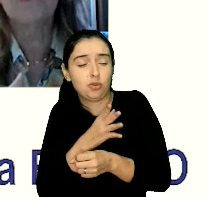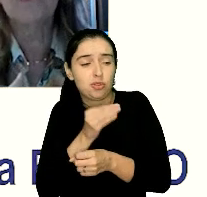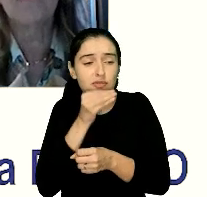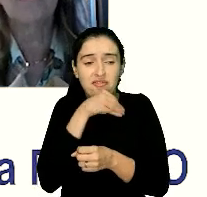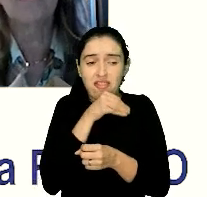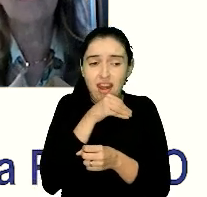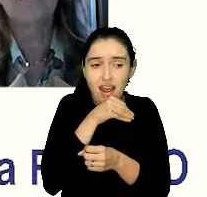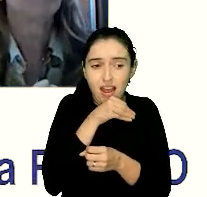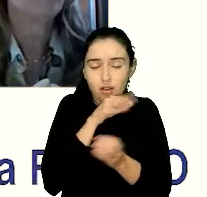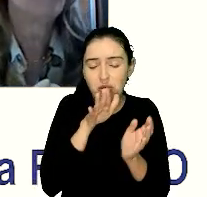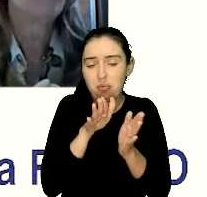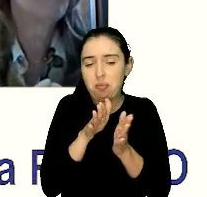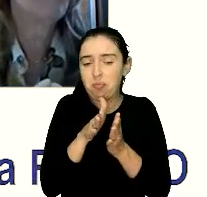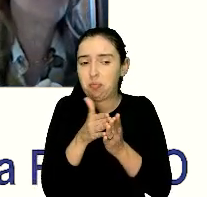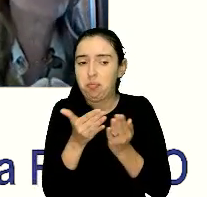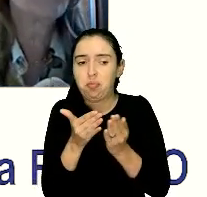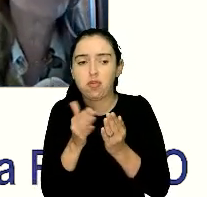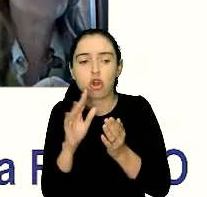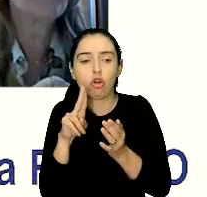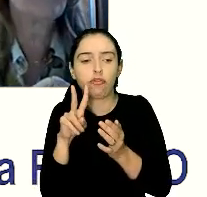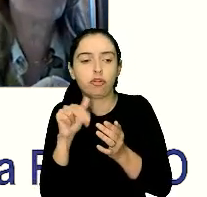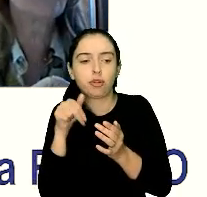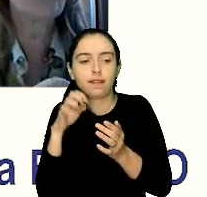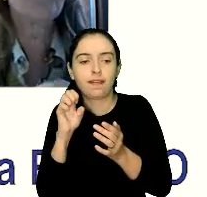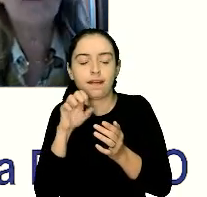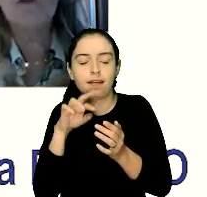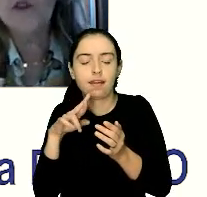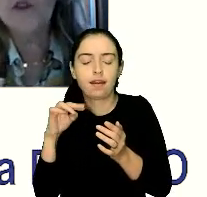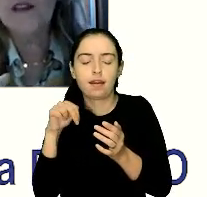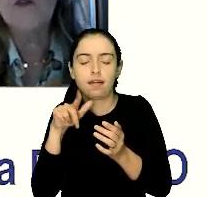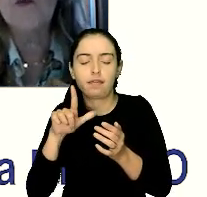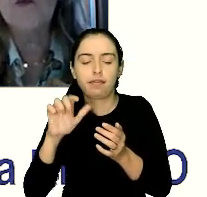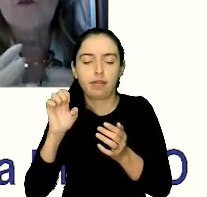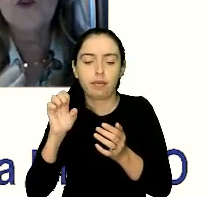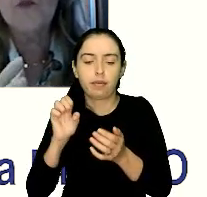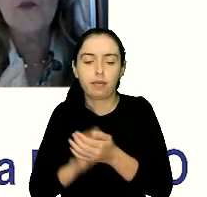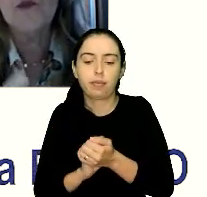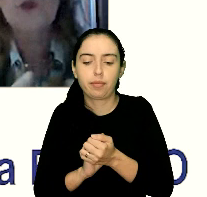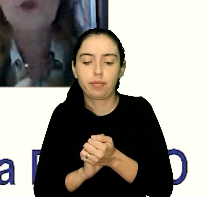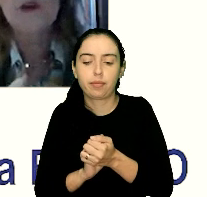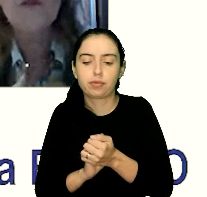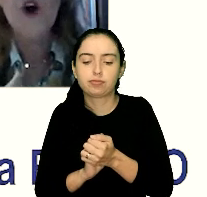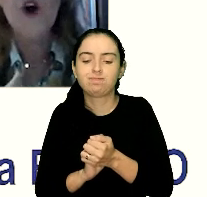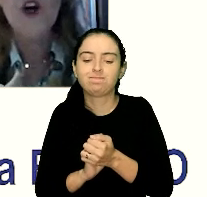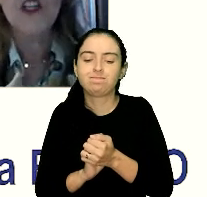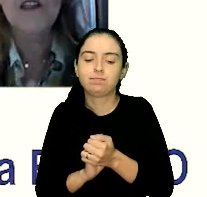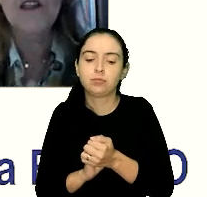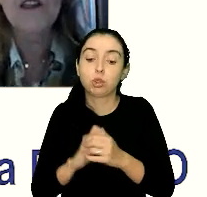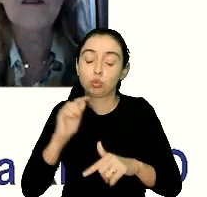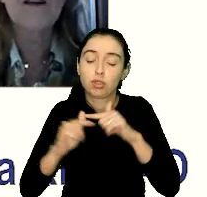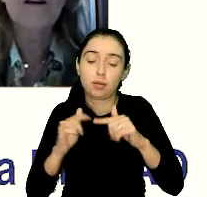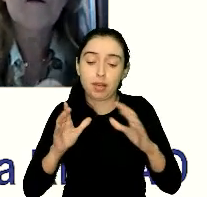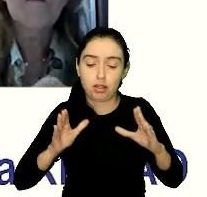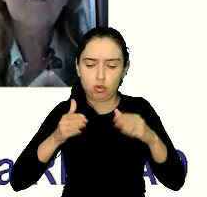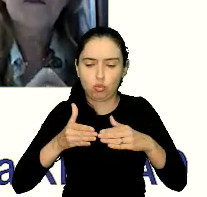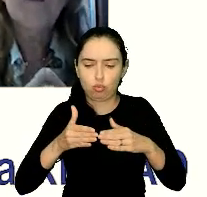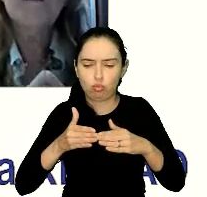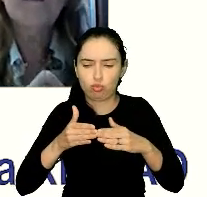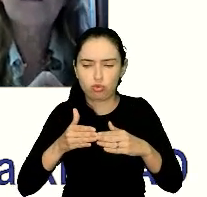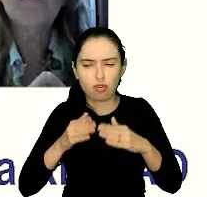no ambiente de trabalho, é algo assim que assume uma conotação muito, muito mais forte,